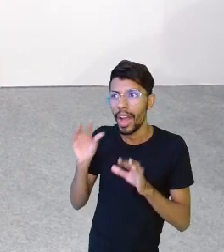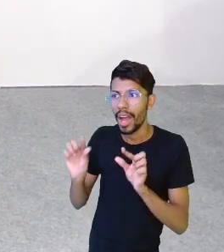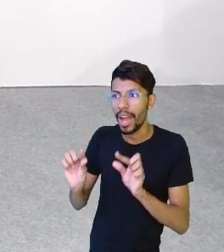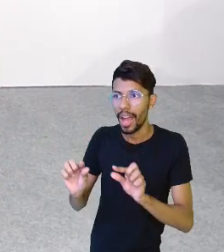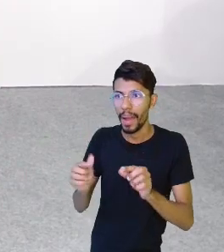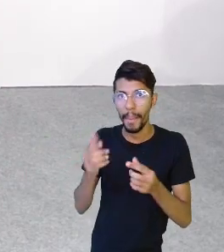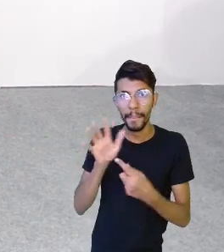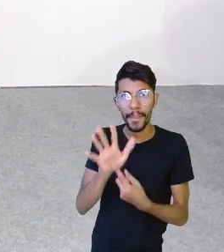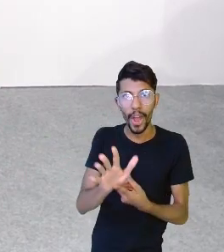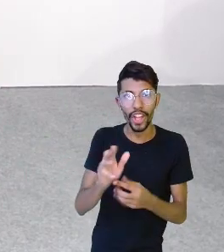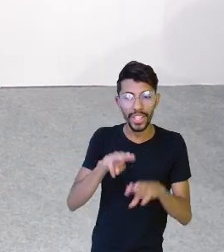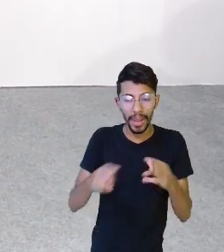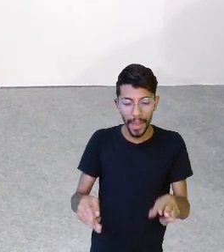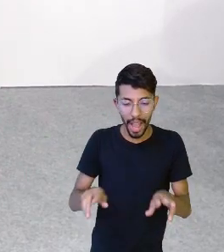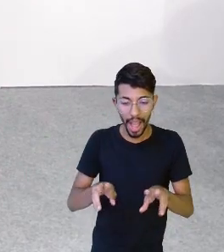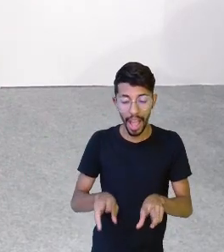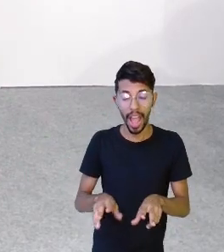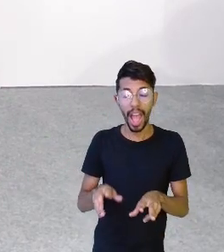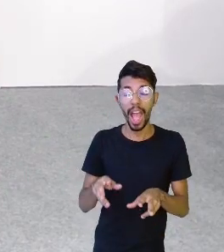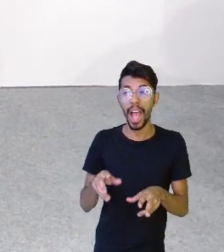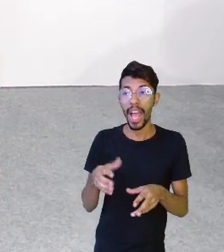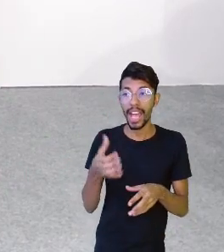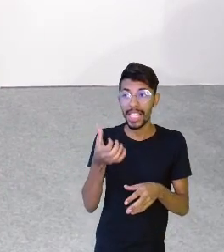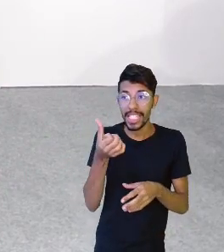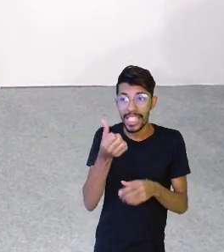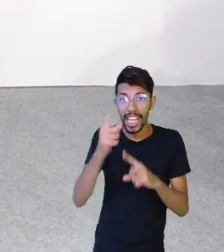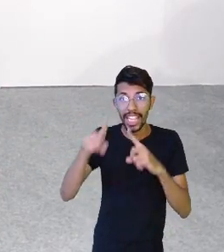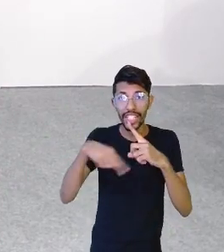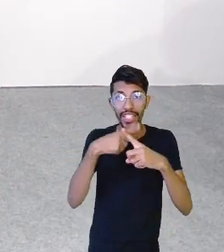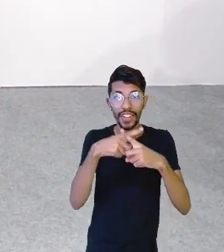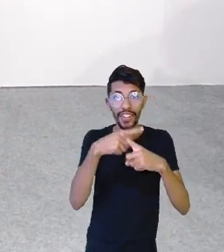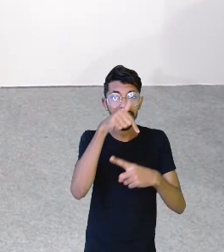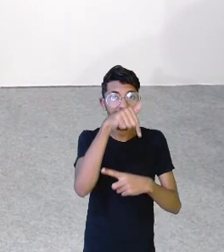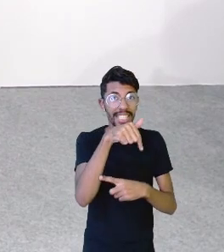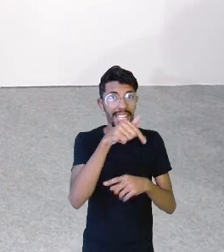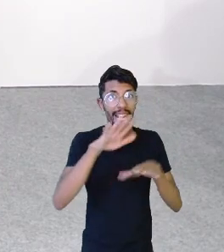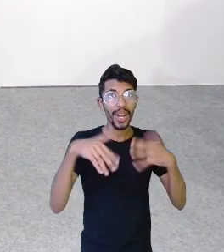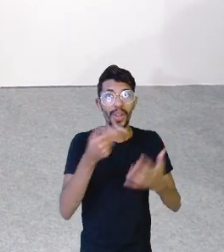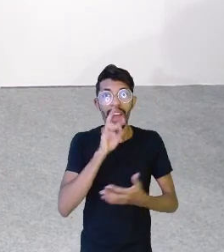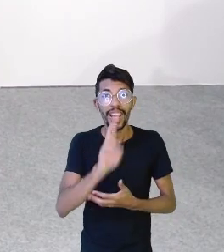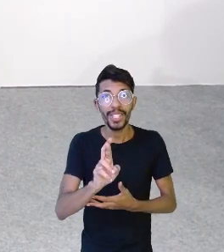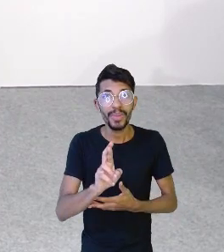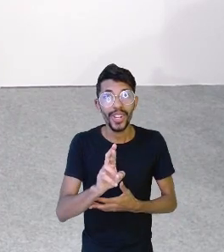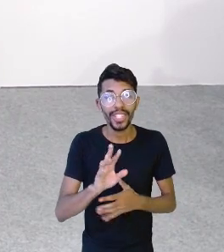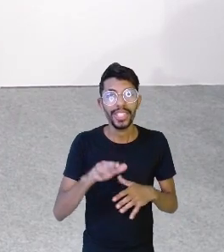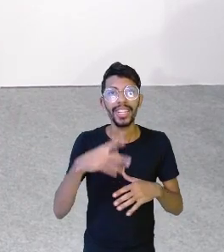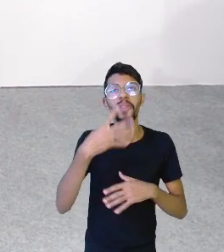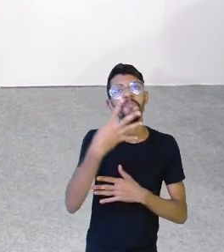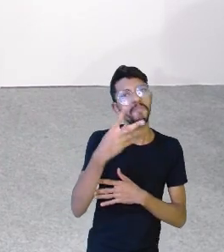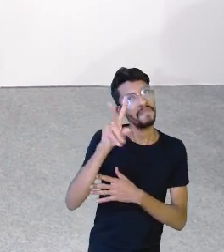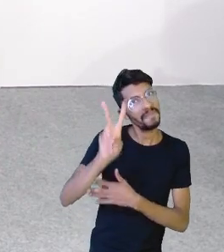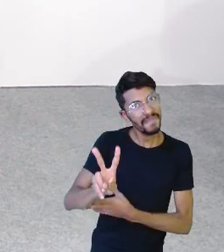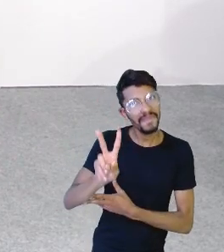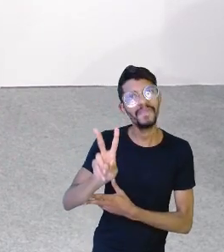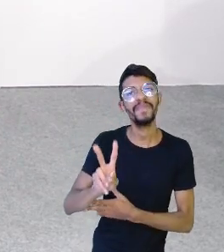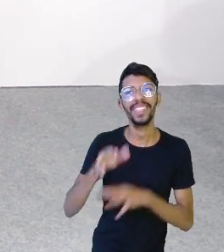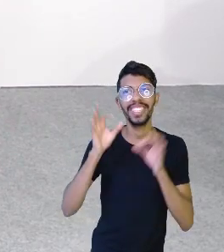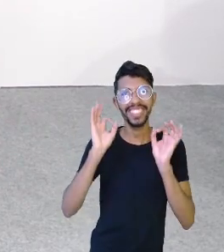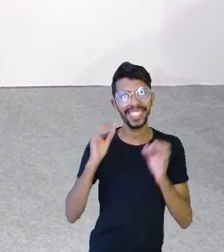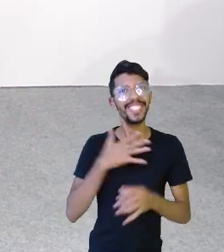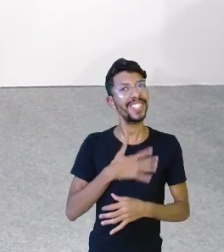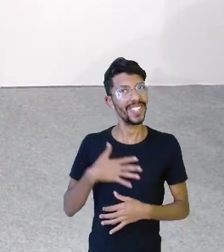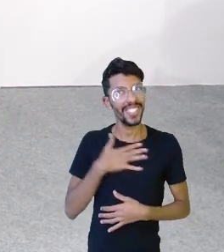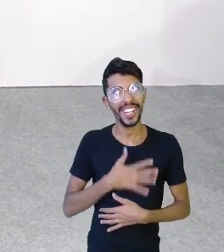favor. Olha, gente, 6 vezes 7, quanto é o resultado? 42.